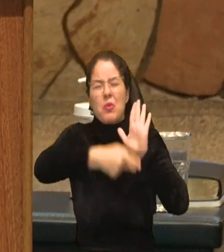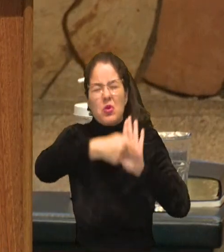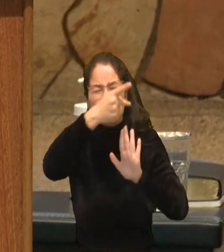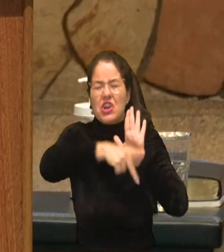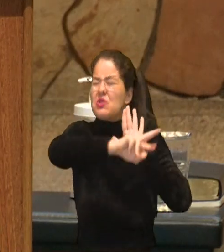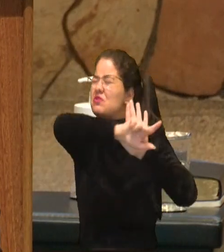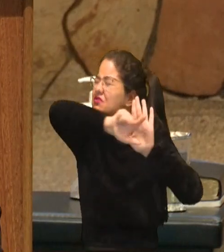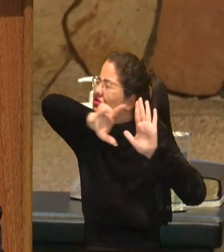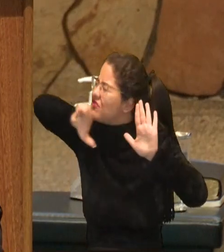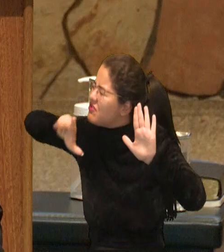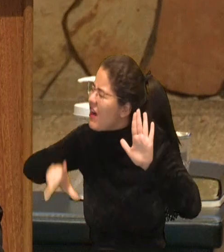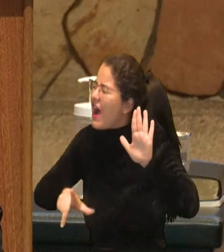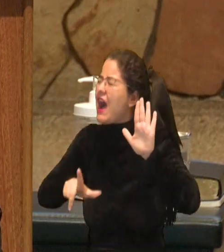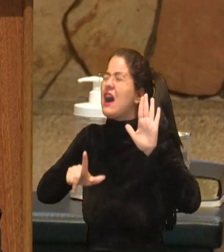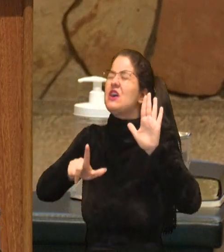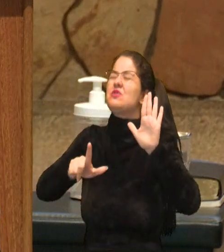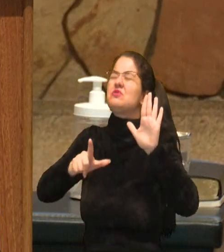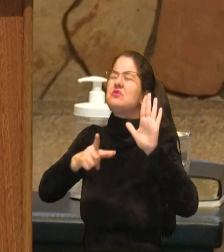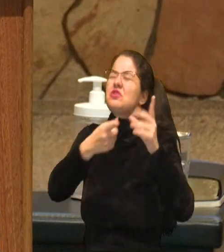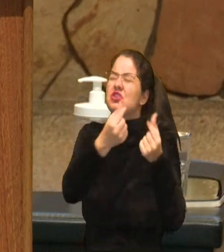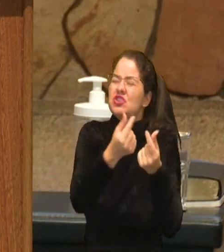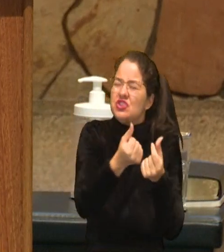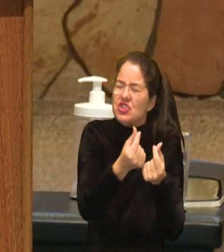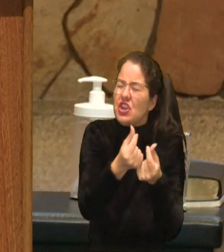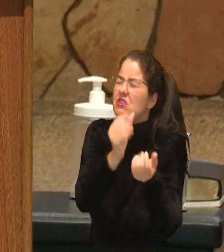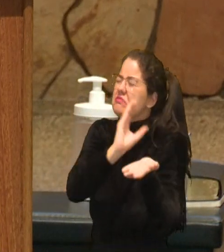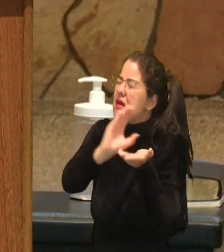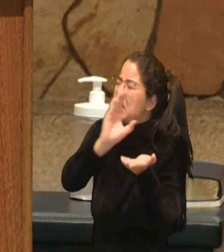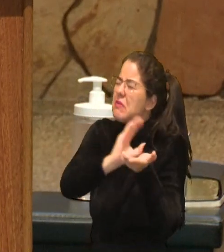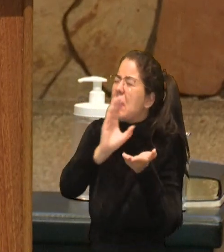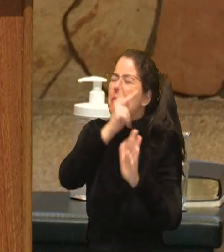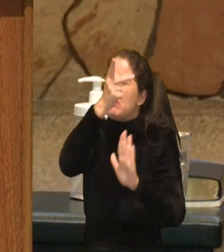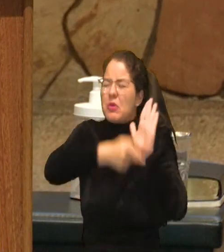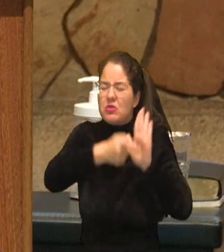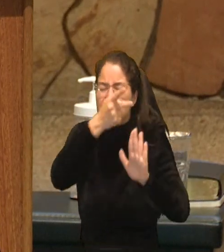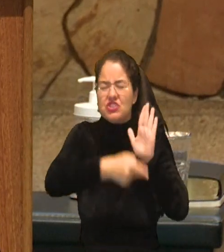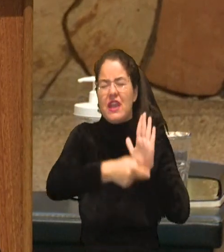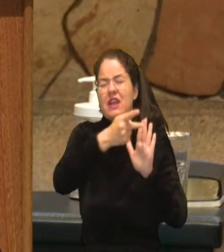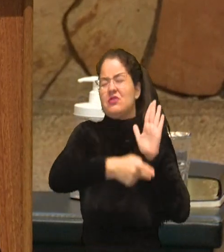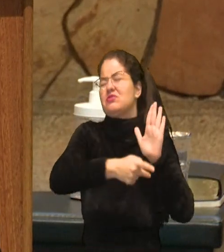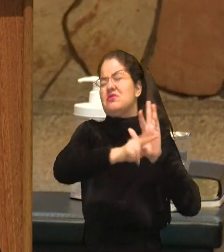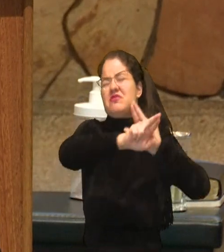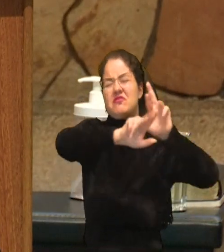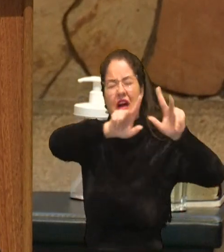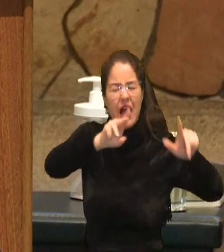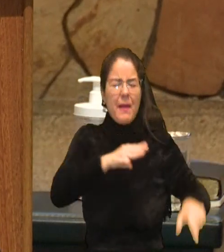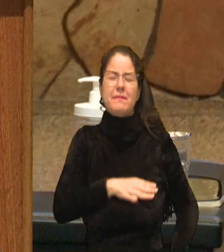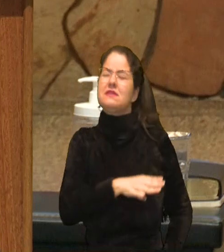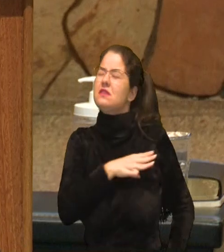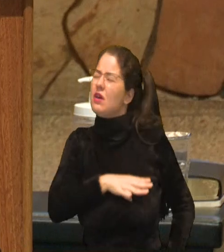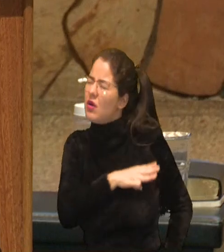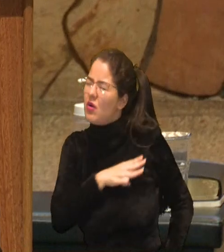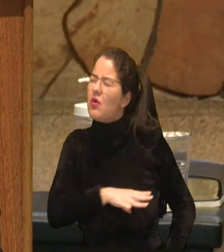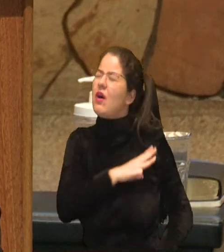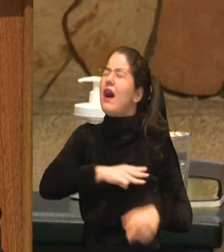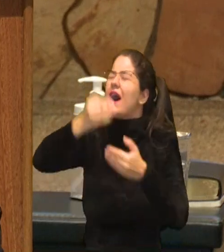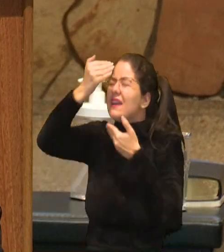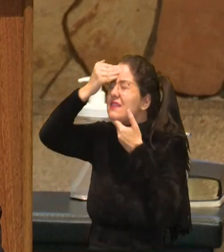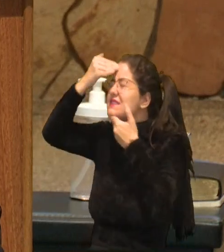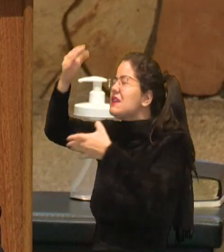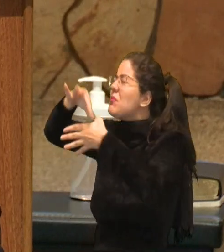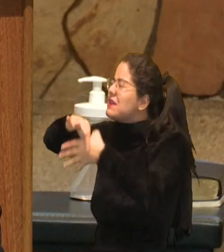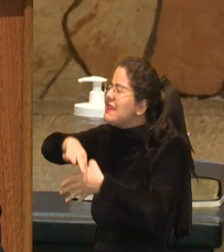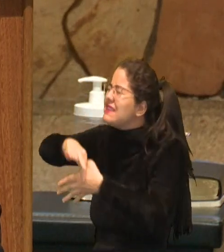faz com as ofertas e dízimos que são colocados aqui, Senhor. Te agradecemos pela liderança da igreja que tem